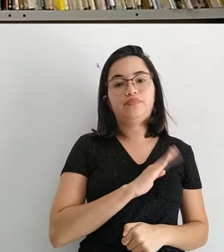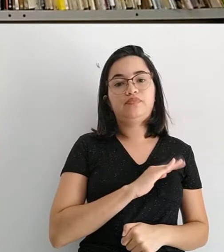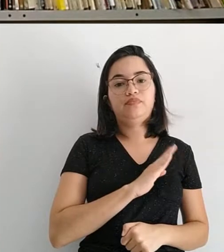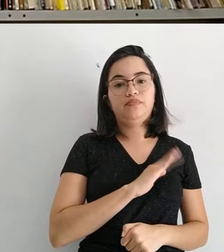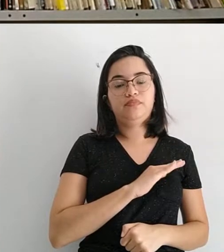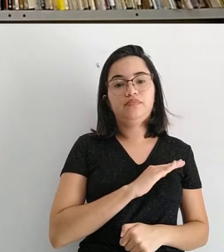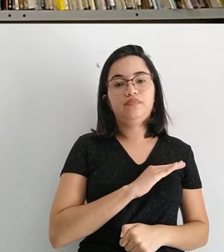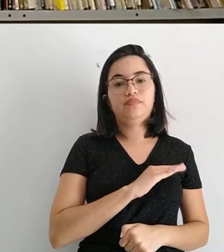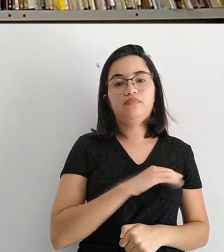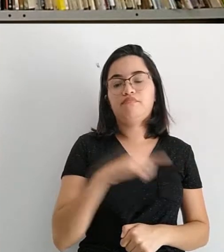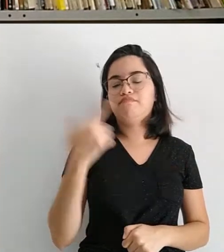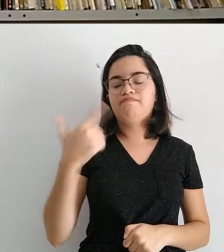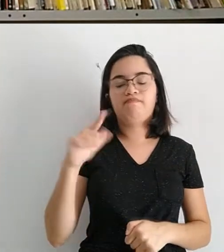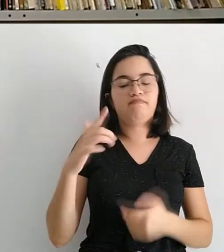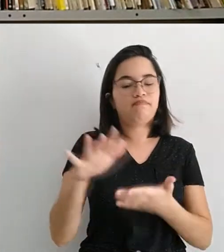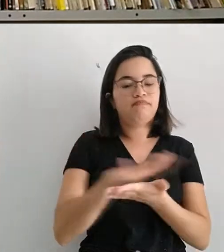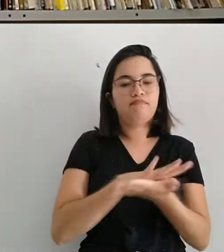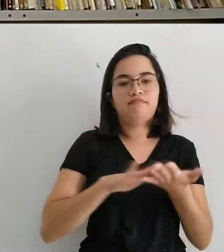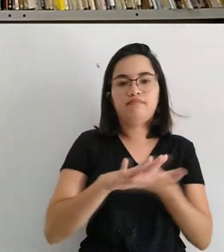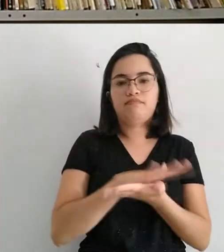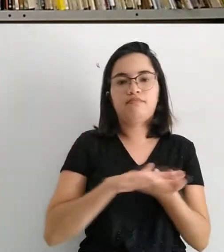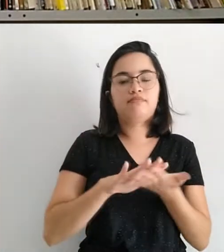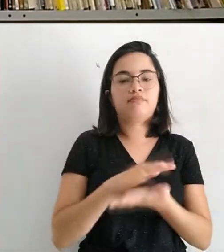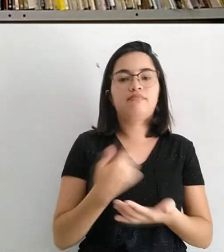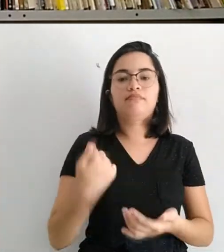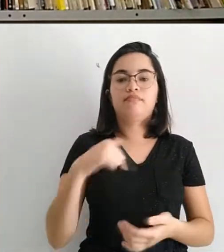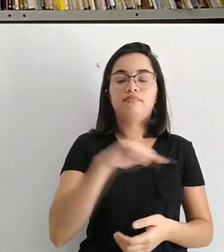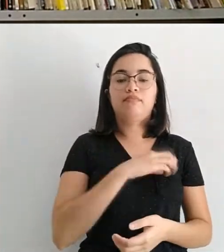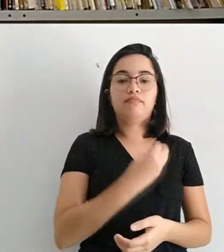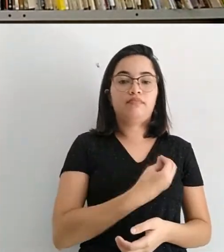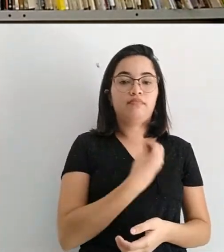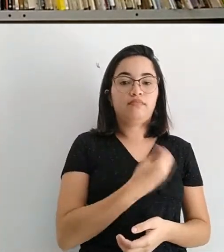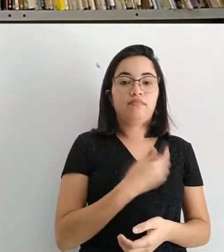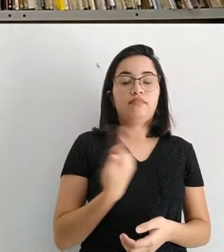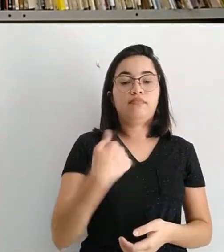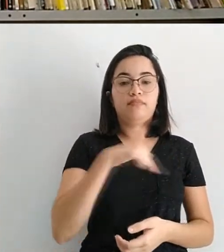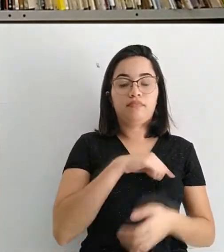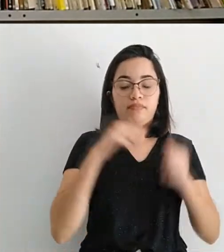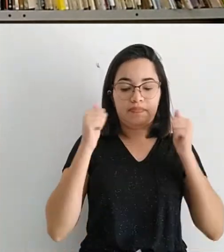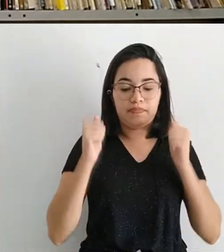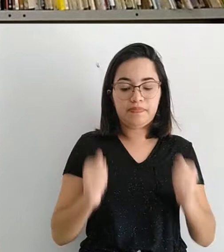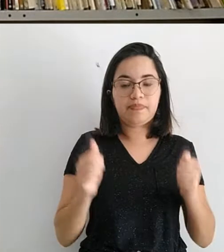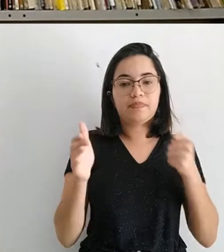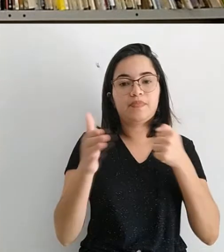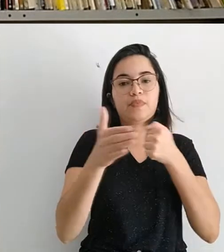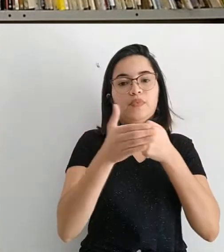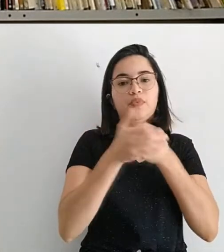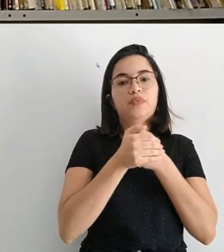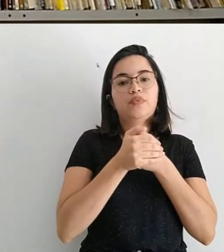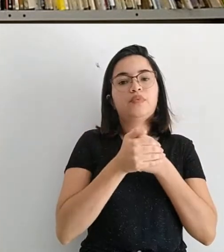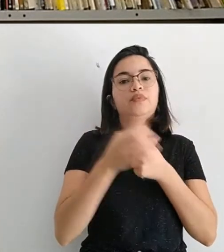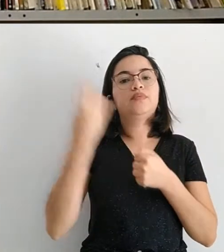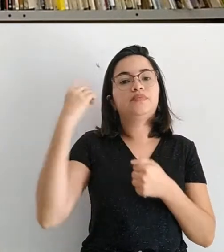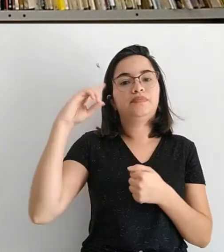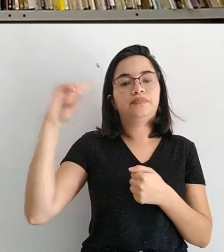coração. Não há nada na nossa vida que nós possamos esconder de Deus.